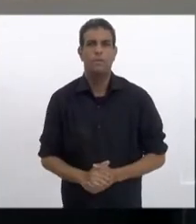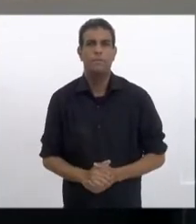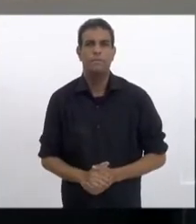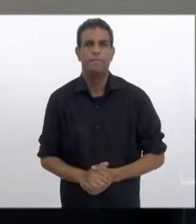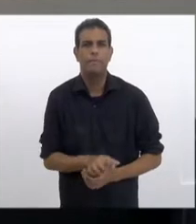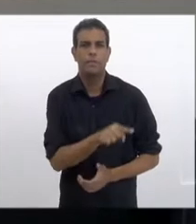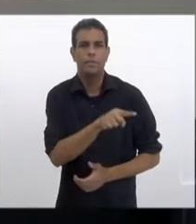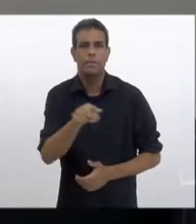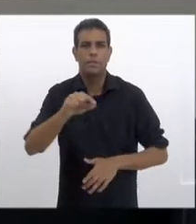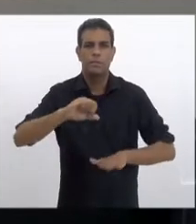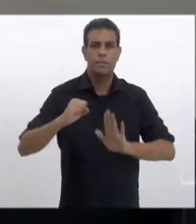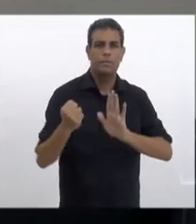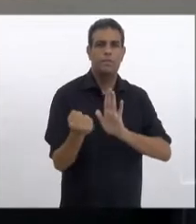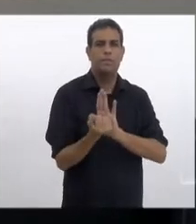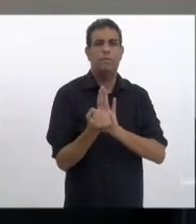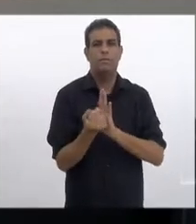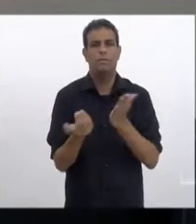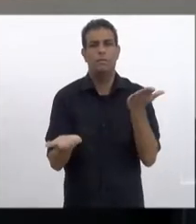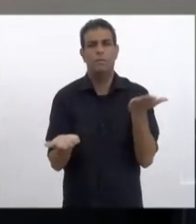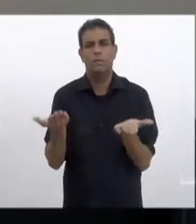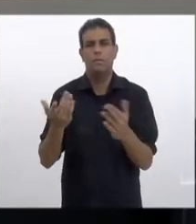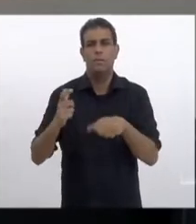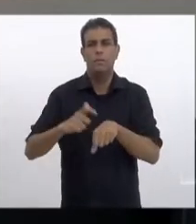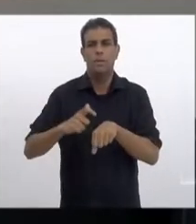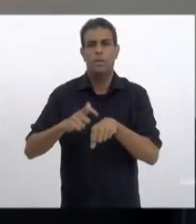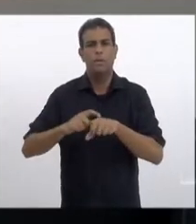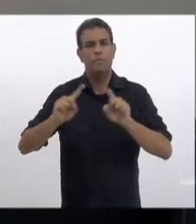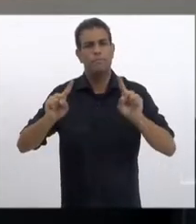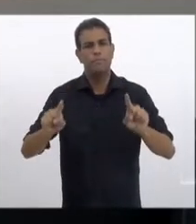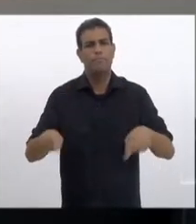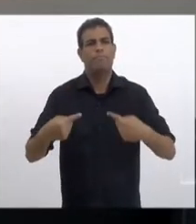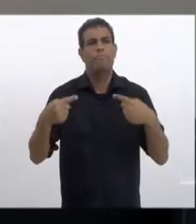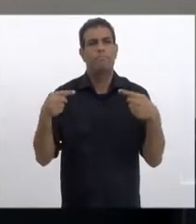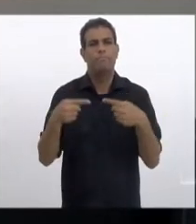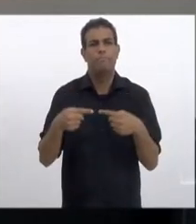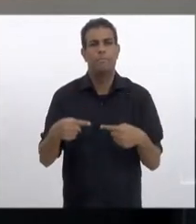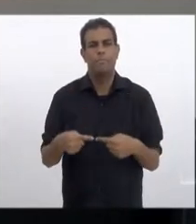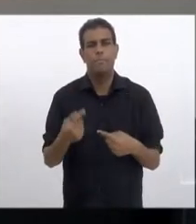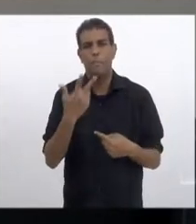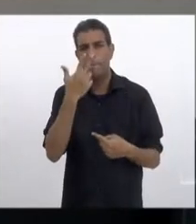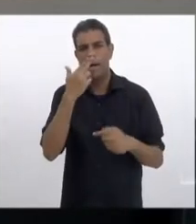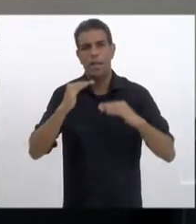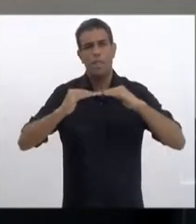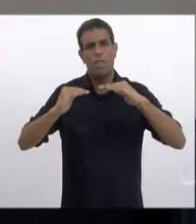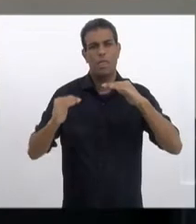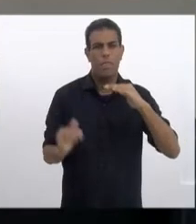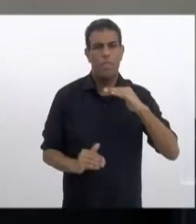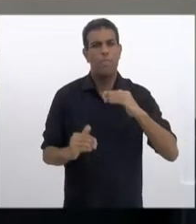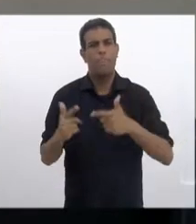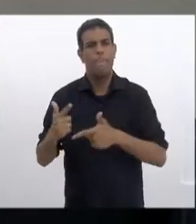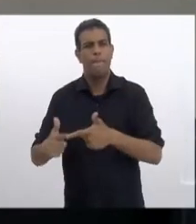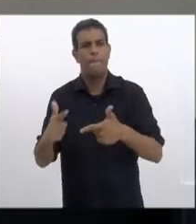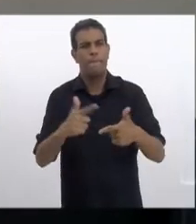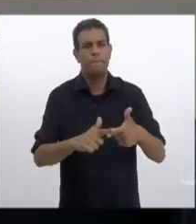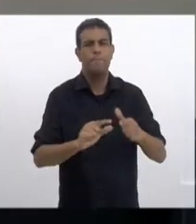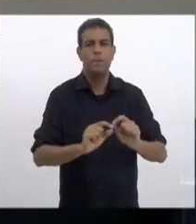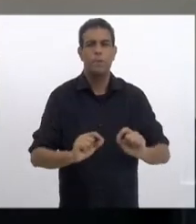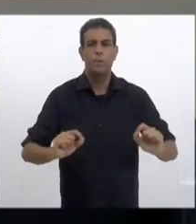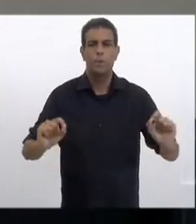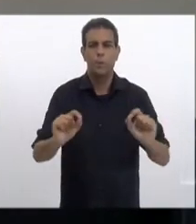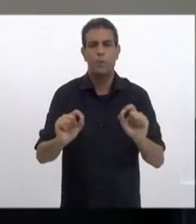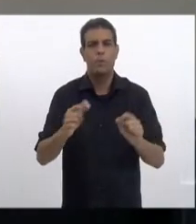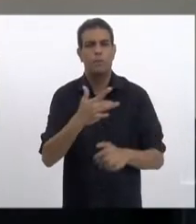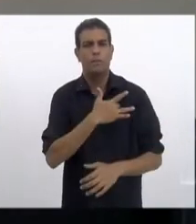O impacto social da pandemia, que provoca um aumento da desigualdade, da pobreza e das